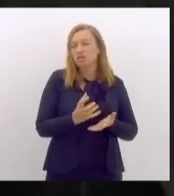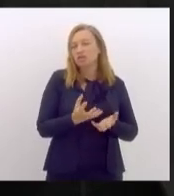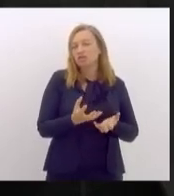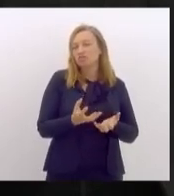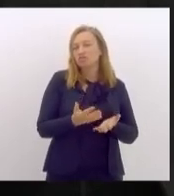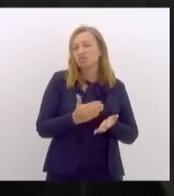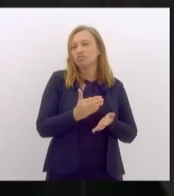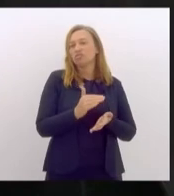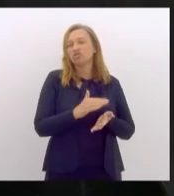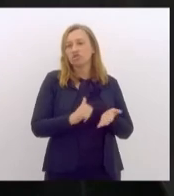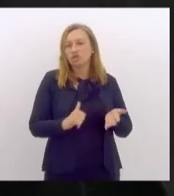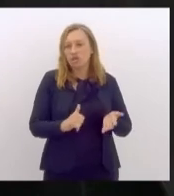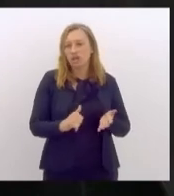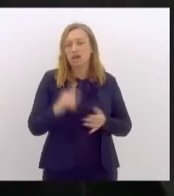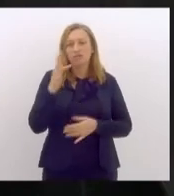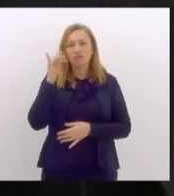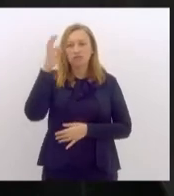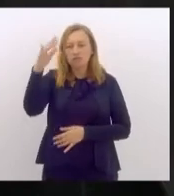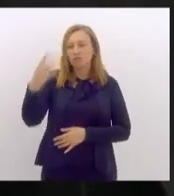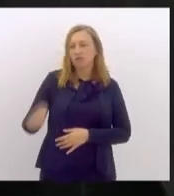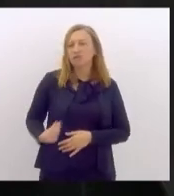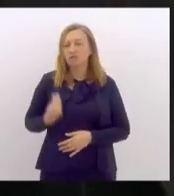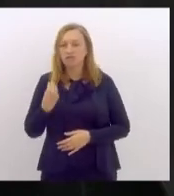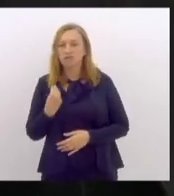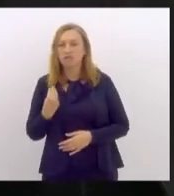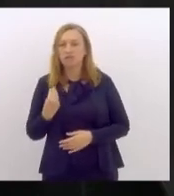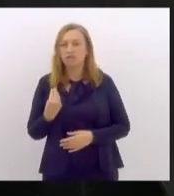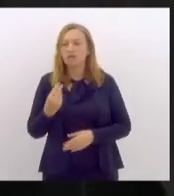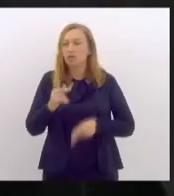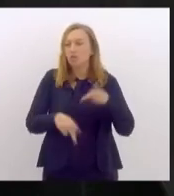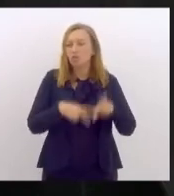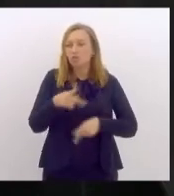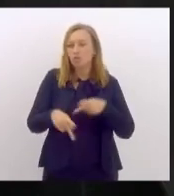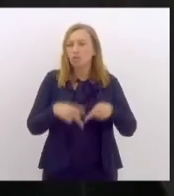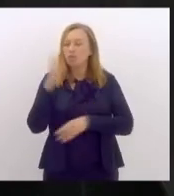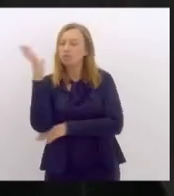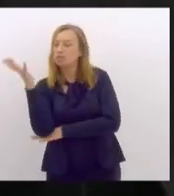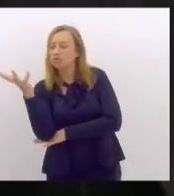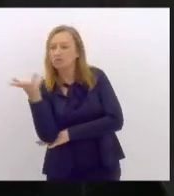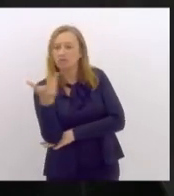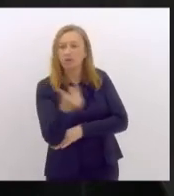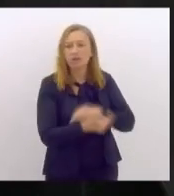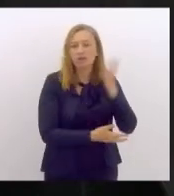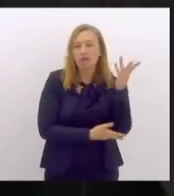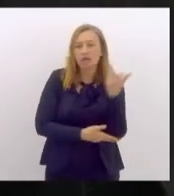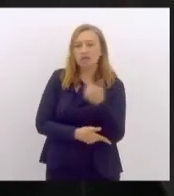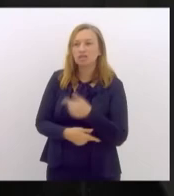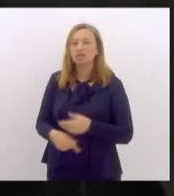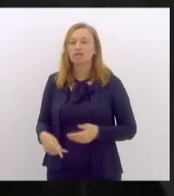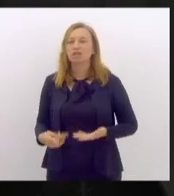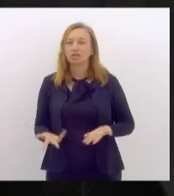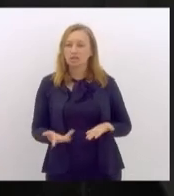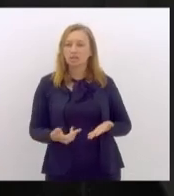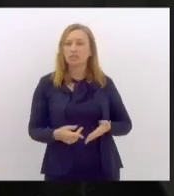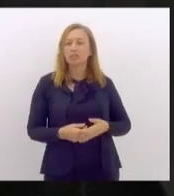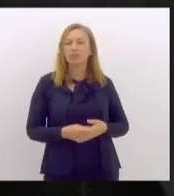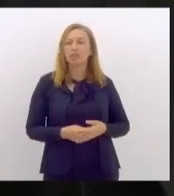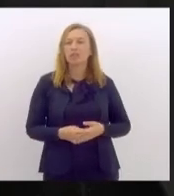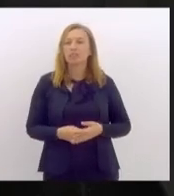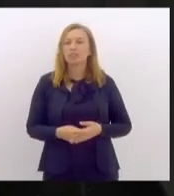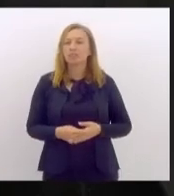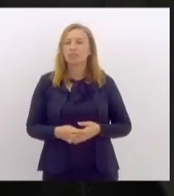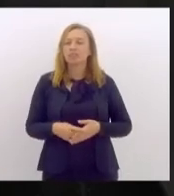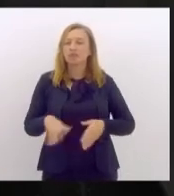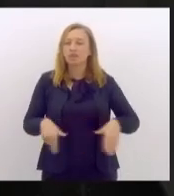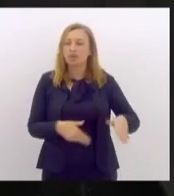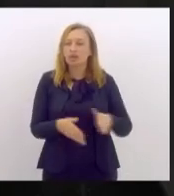a reflexão daqueles que são os povos da floresta elas vêm né Elas partem de um outro de um outro